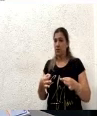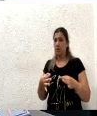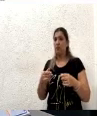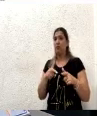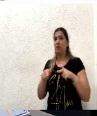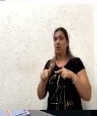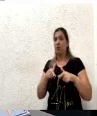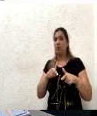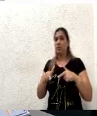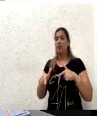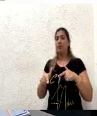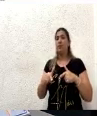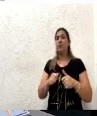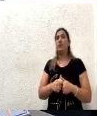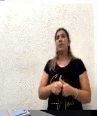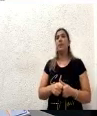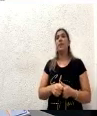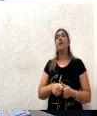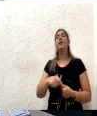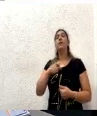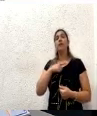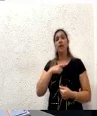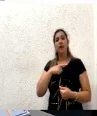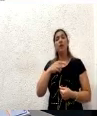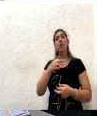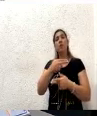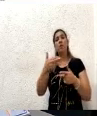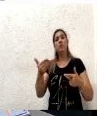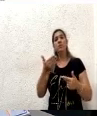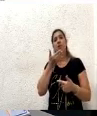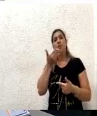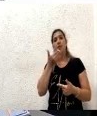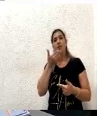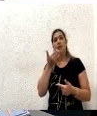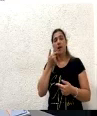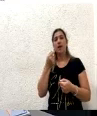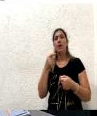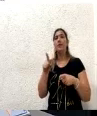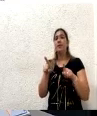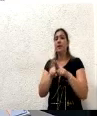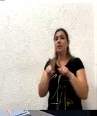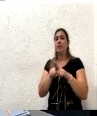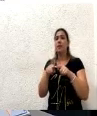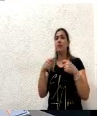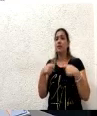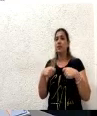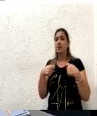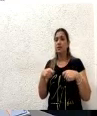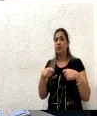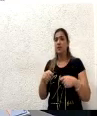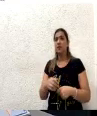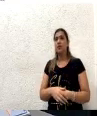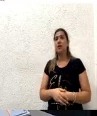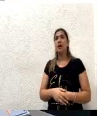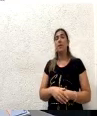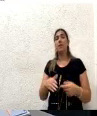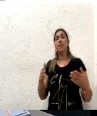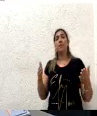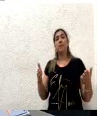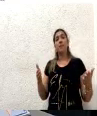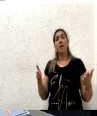gente tem algumas demoras em algumas demandas, que isso também tem que ser tratado, mas,